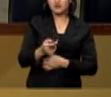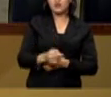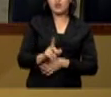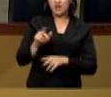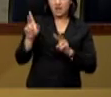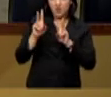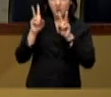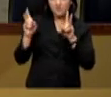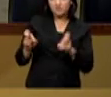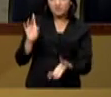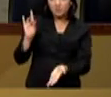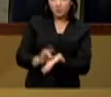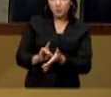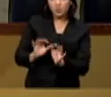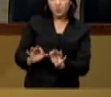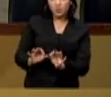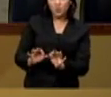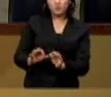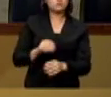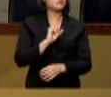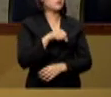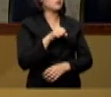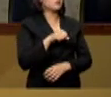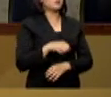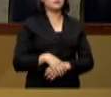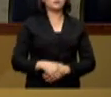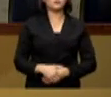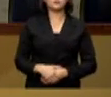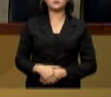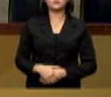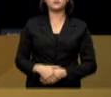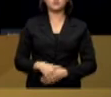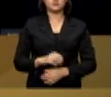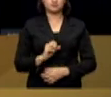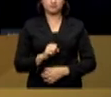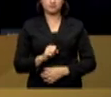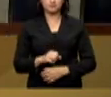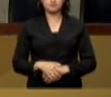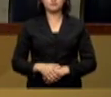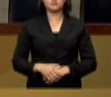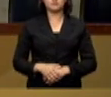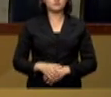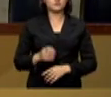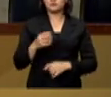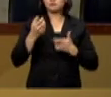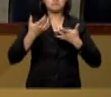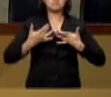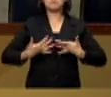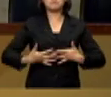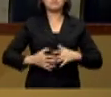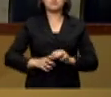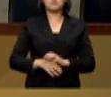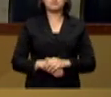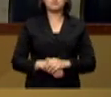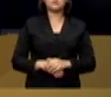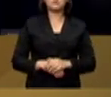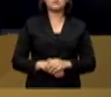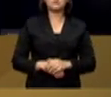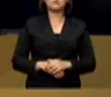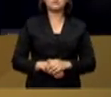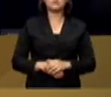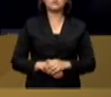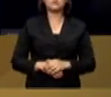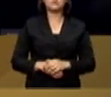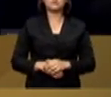doutor? Sim, senhor presidente. De fato, né? Esclarecimento de fato, sim. Foi um breve esclarecimento de